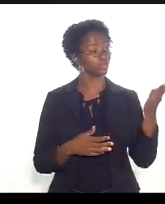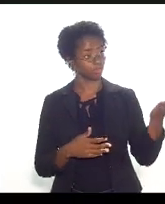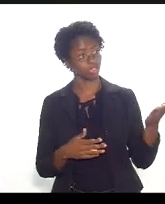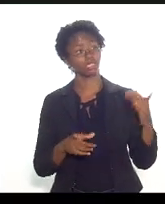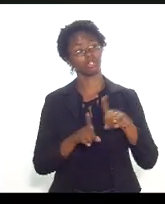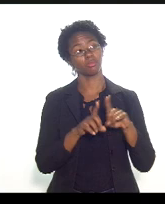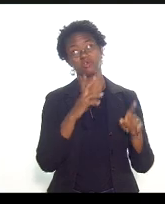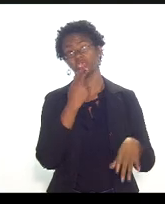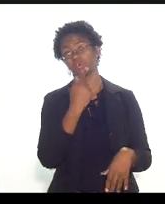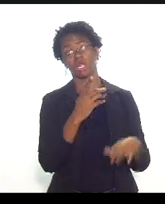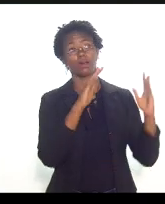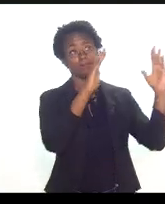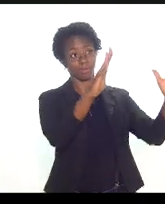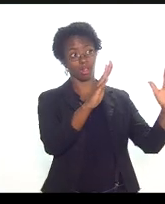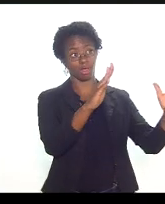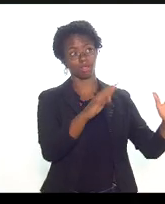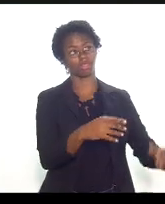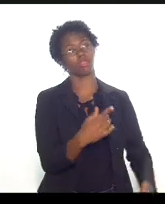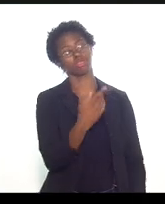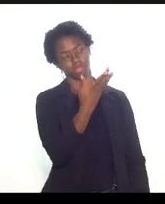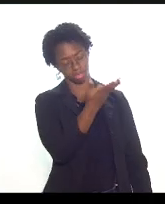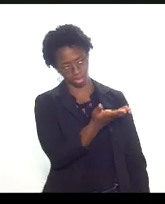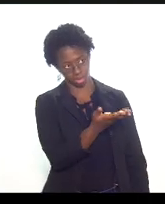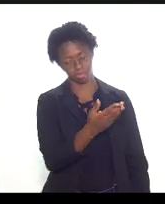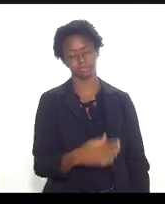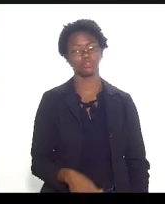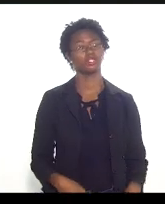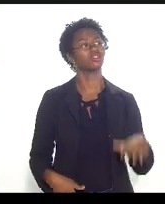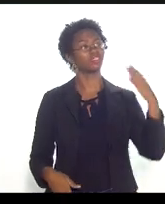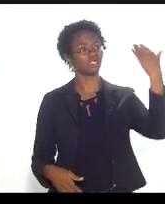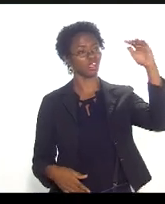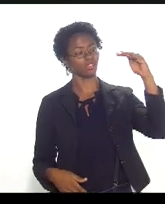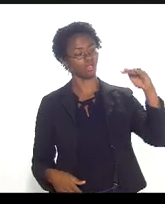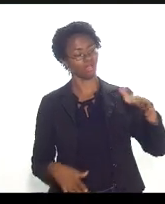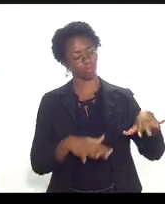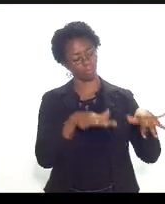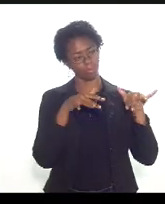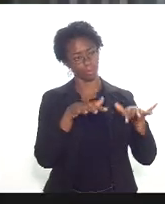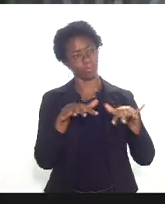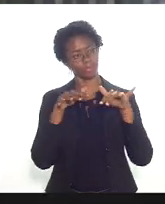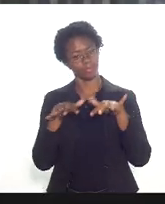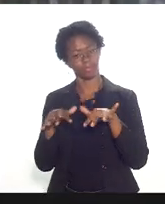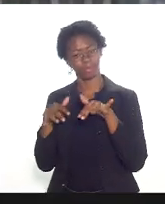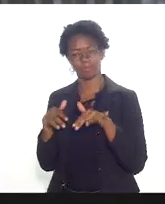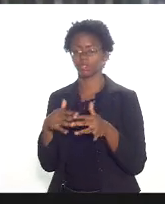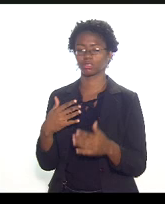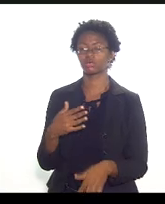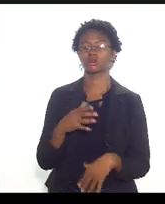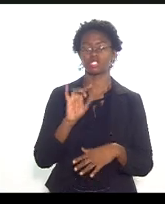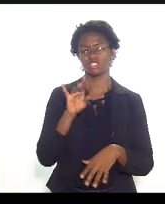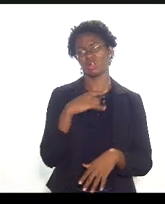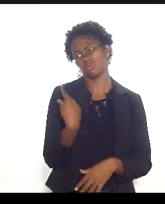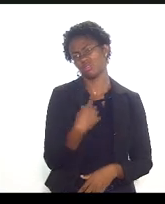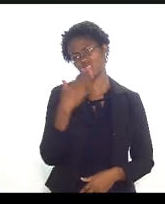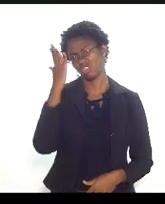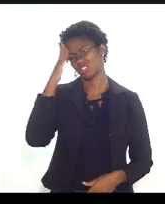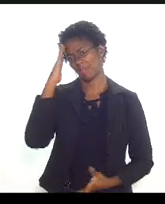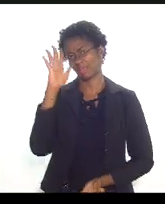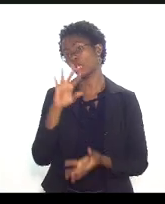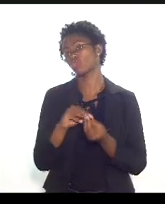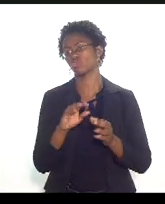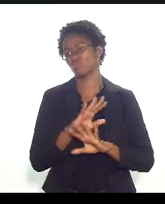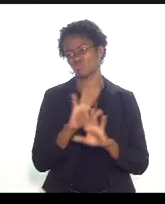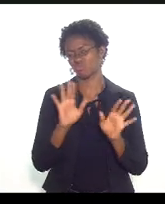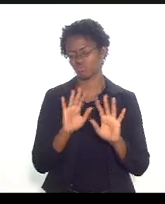nós, bloco tal, 15, pere tal, tal, tal, audiência tal, tal, tal, audiência tal, tal, okay. Tal. E aí a gente, sim,